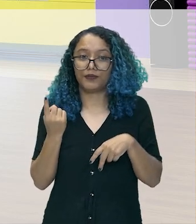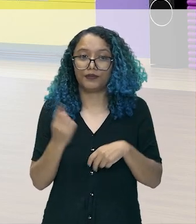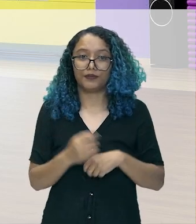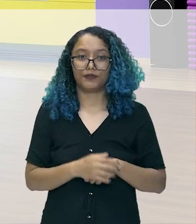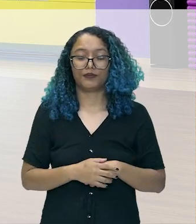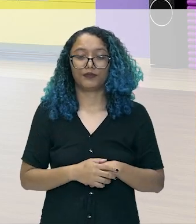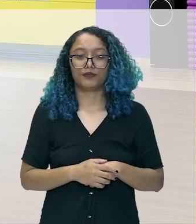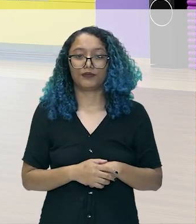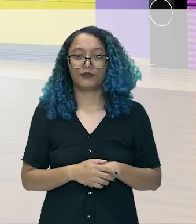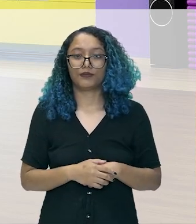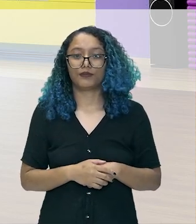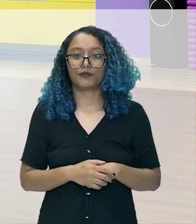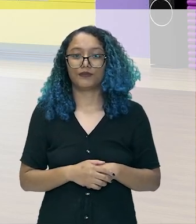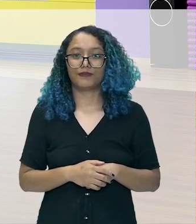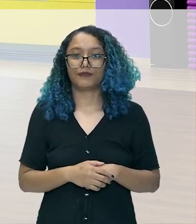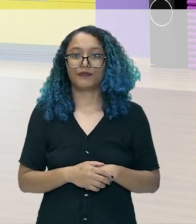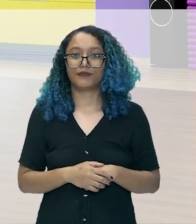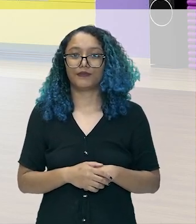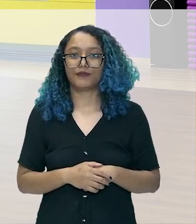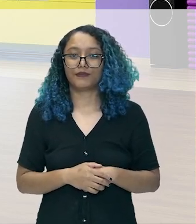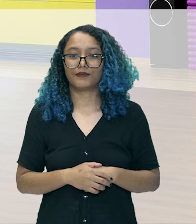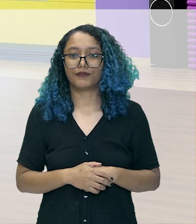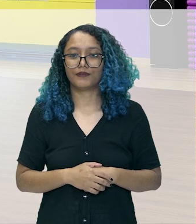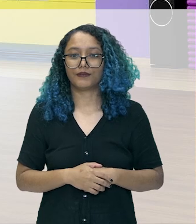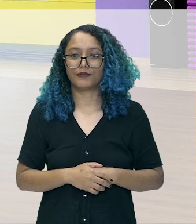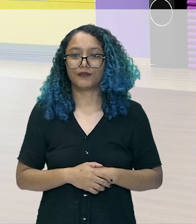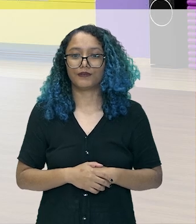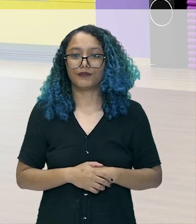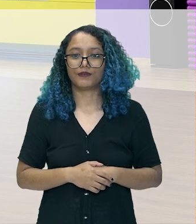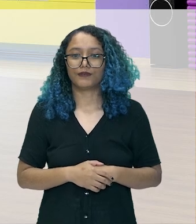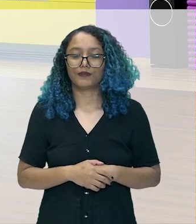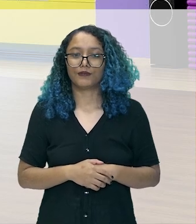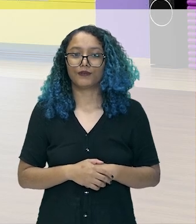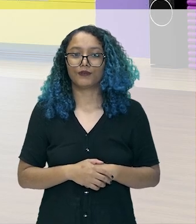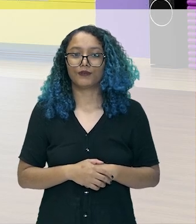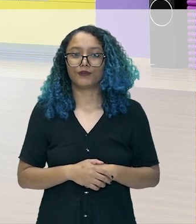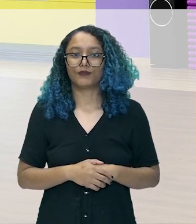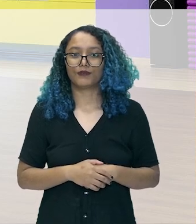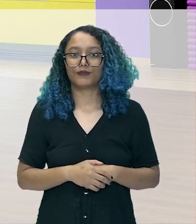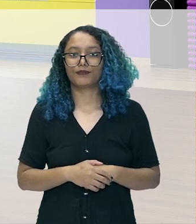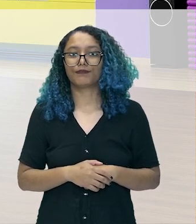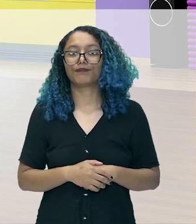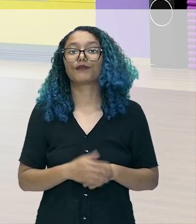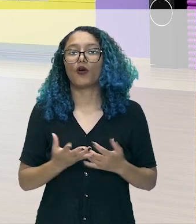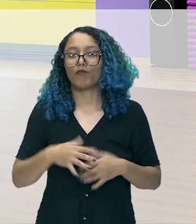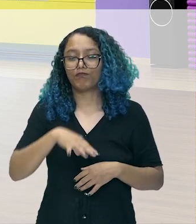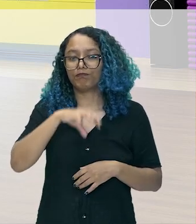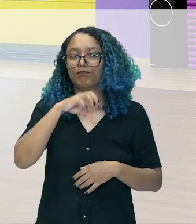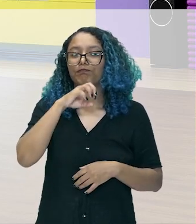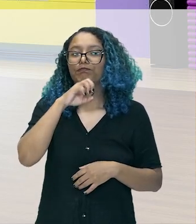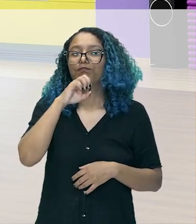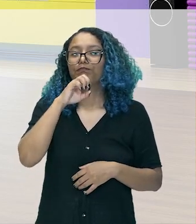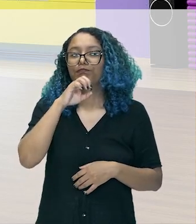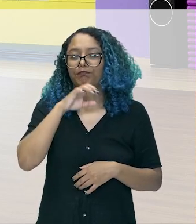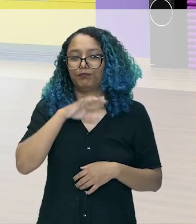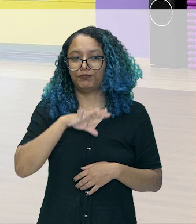gente vai mudar o passo, ó. Agora a gente vai fazer isso aqui, tá? Contagem de 8. Então vamos começar?